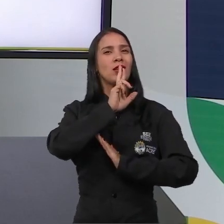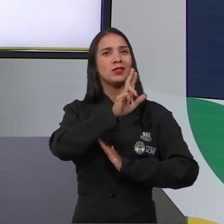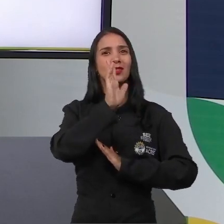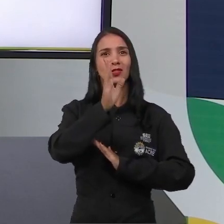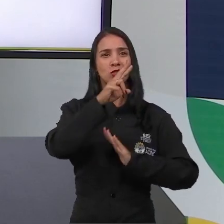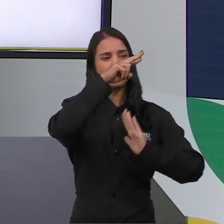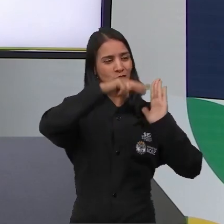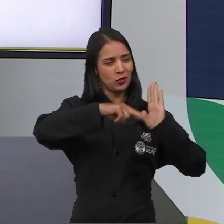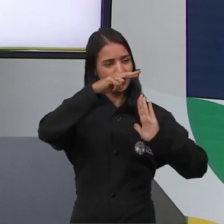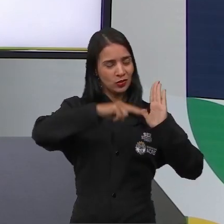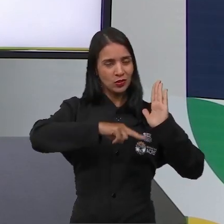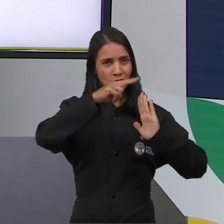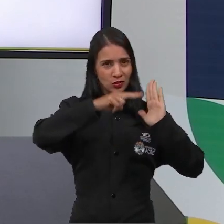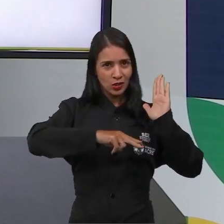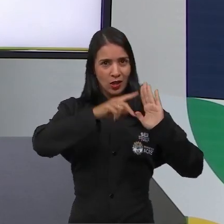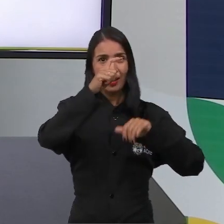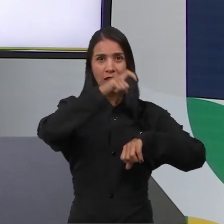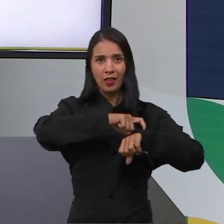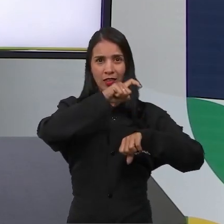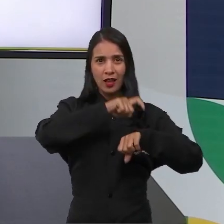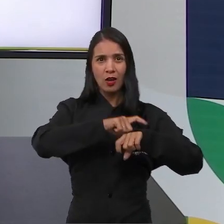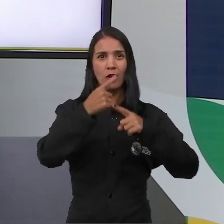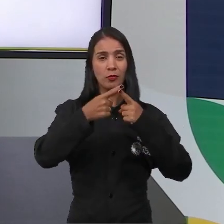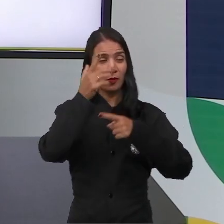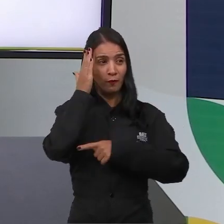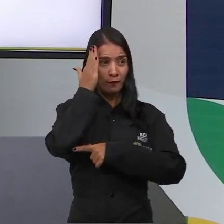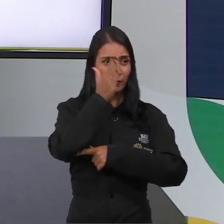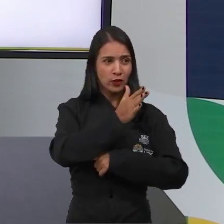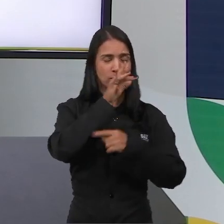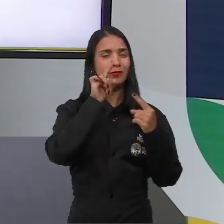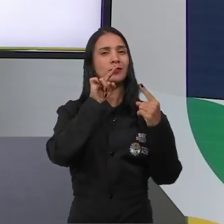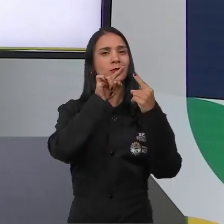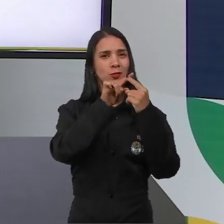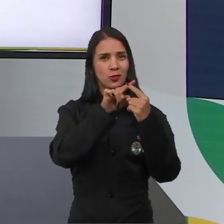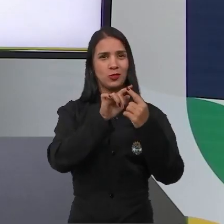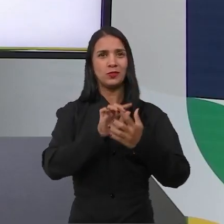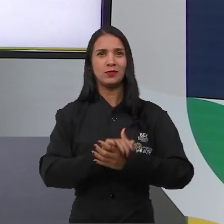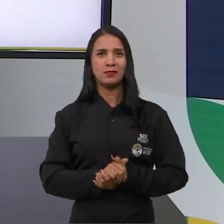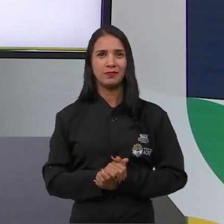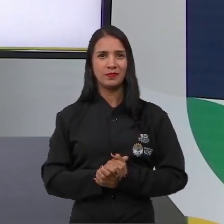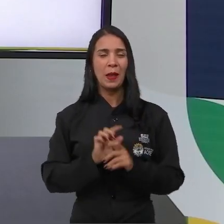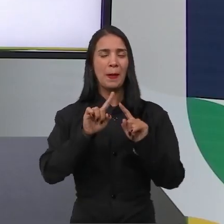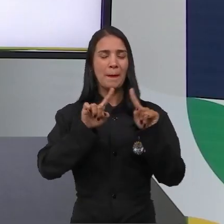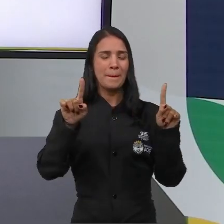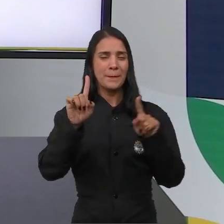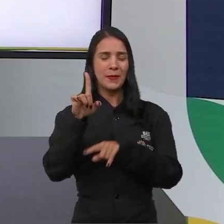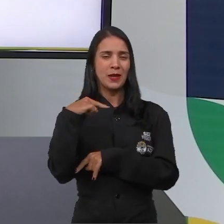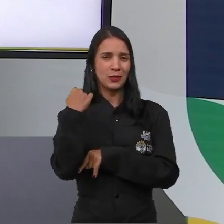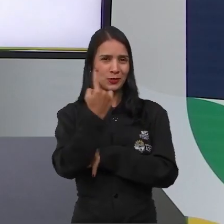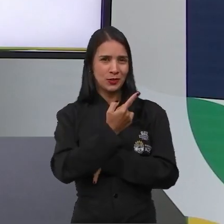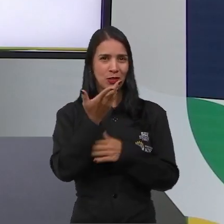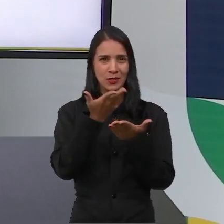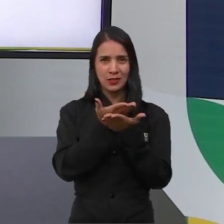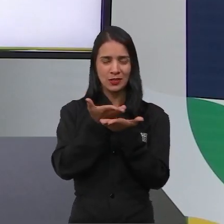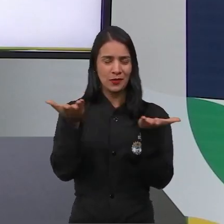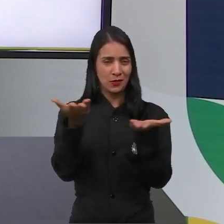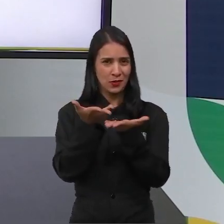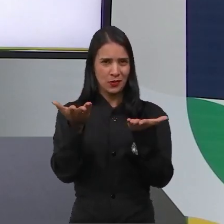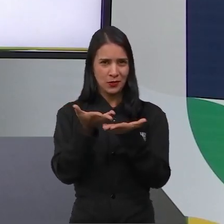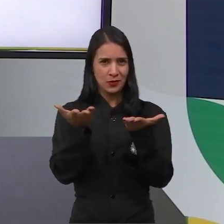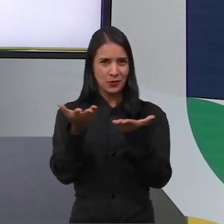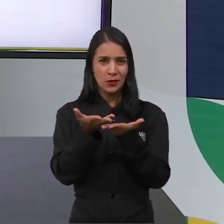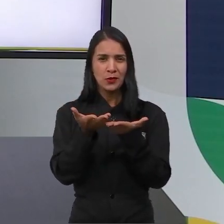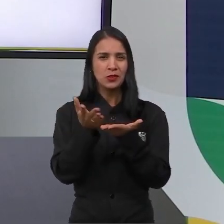forma mais rápida. Você vai direto ao objetivo. No entanto, esse não é o objetivo da nossa aula. É só uma dica aí